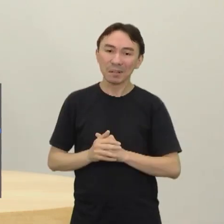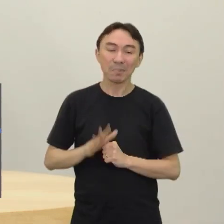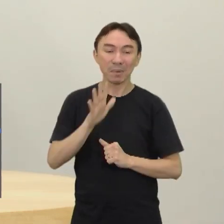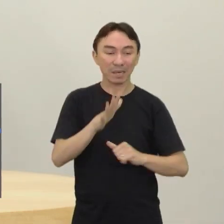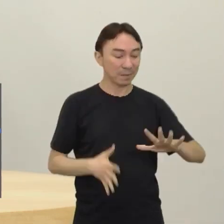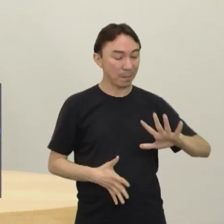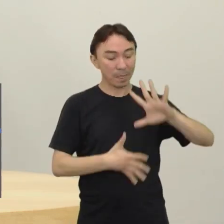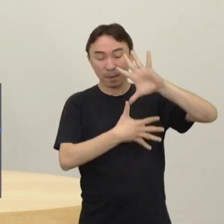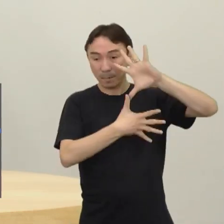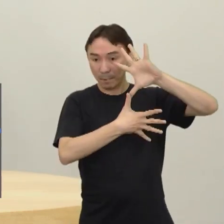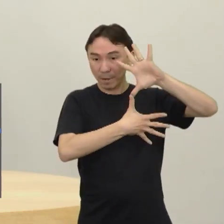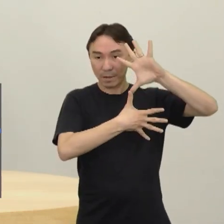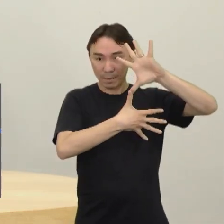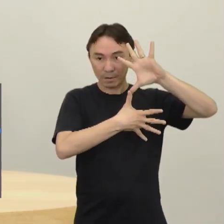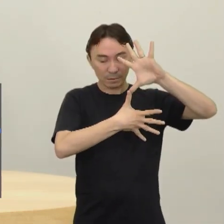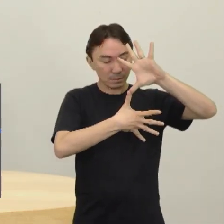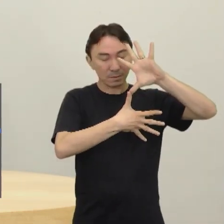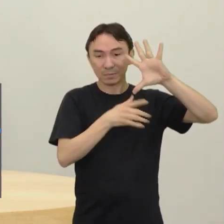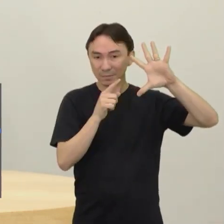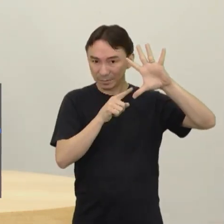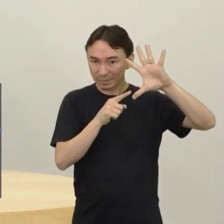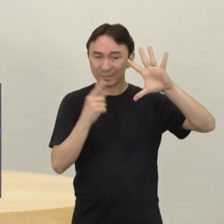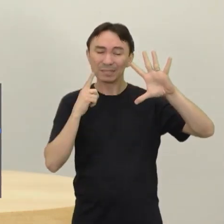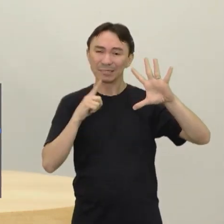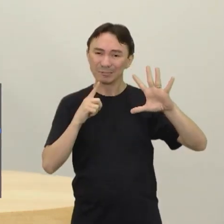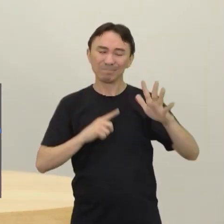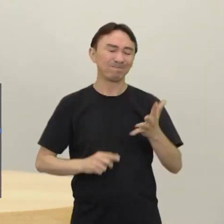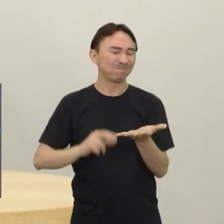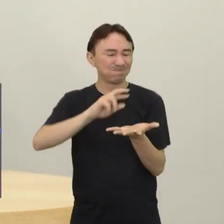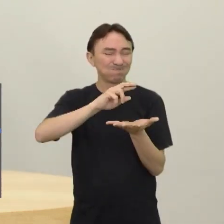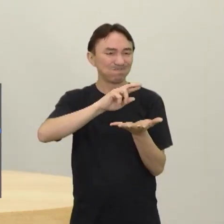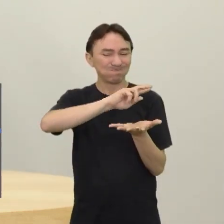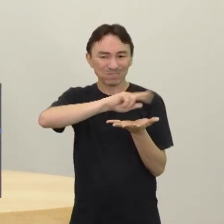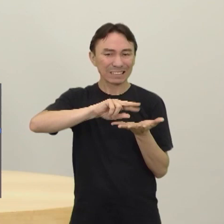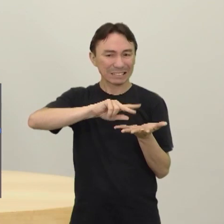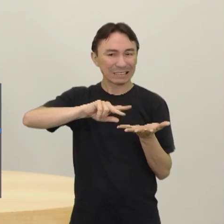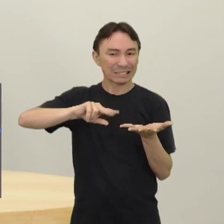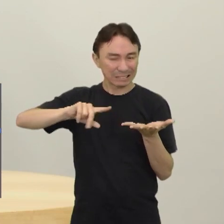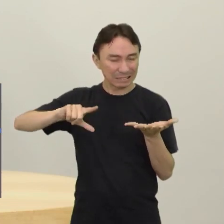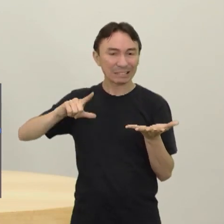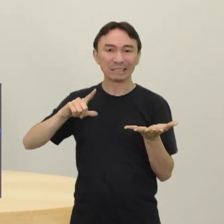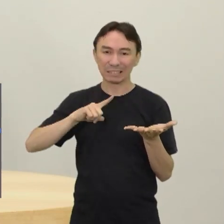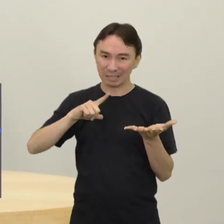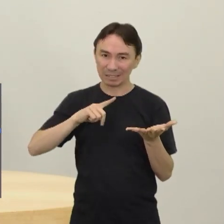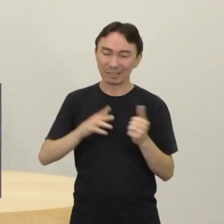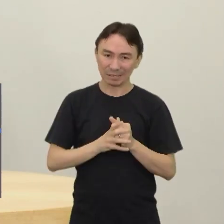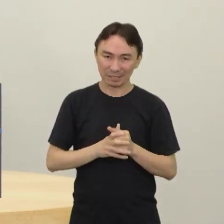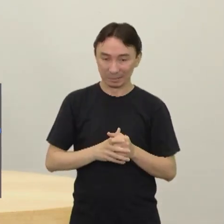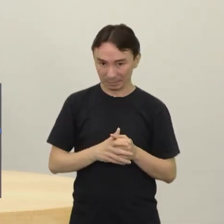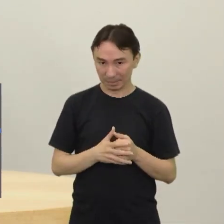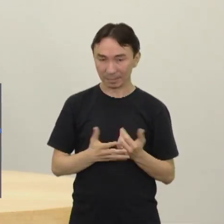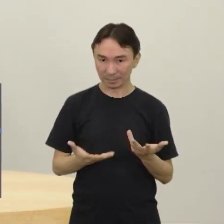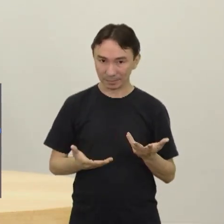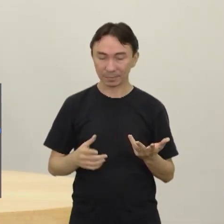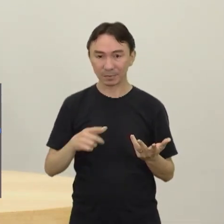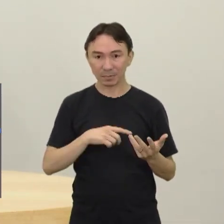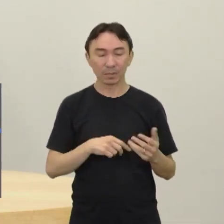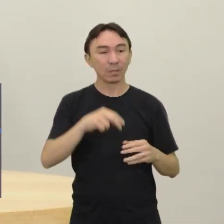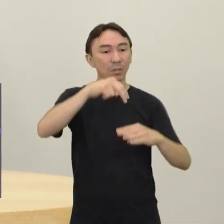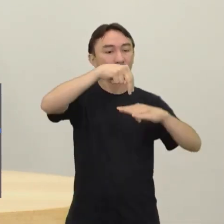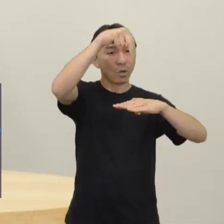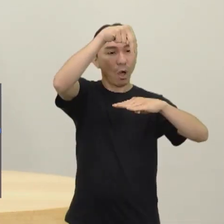né, uma diversidade muito grande, principalmente quando falamos nos hemisférios latitudinais aí,